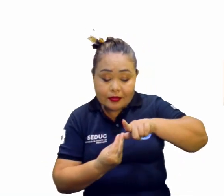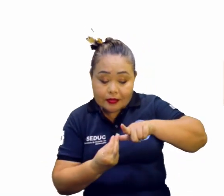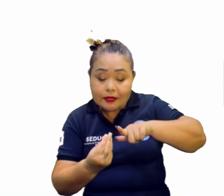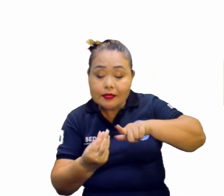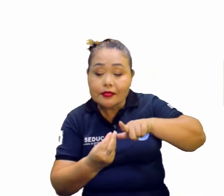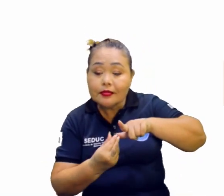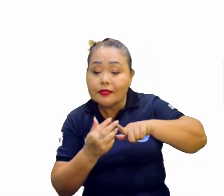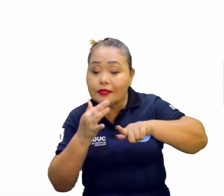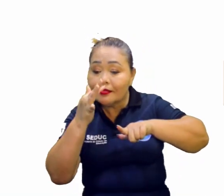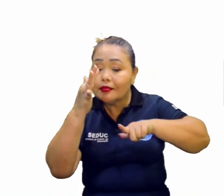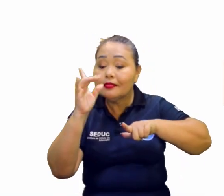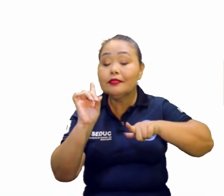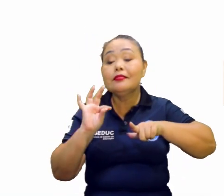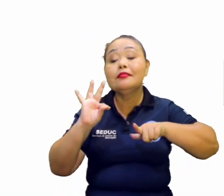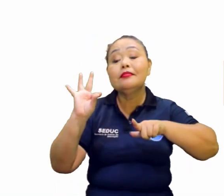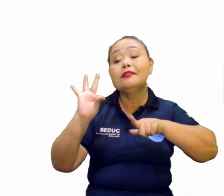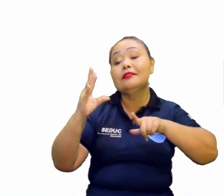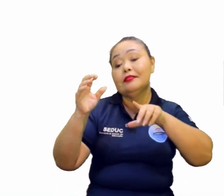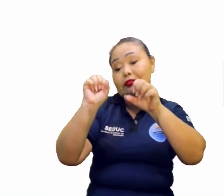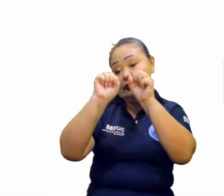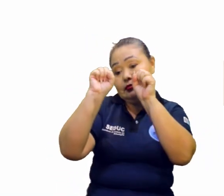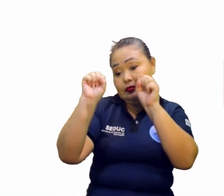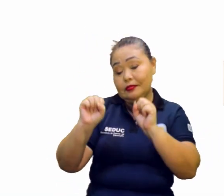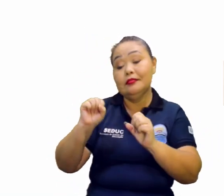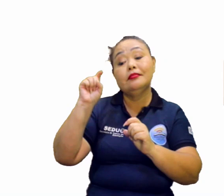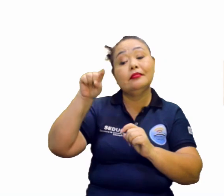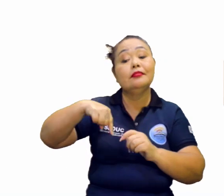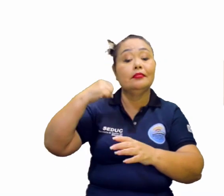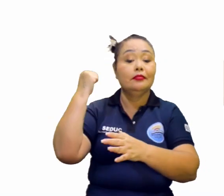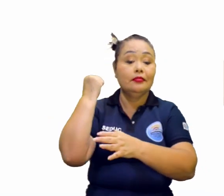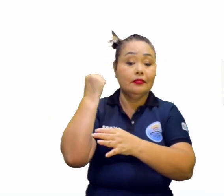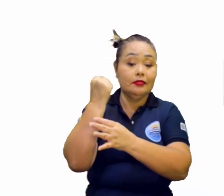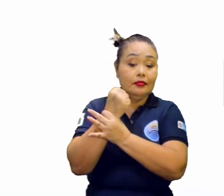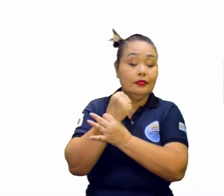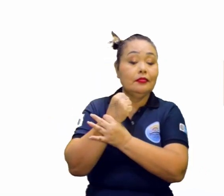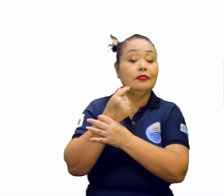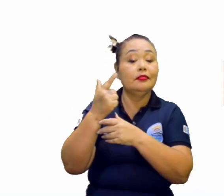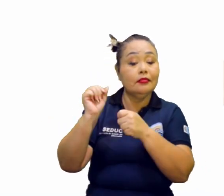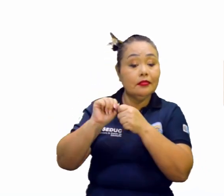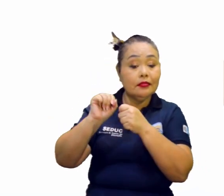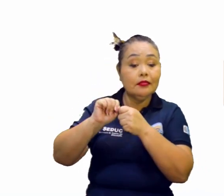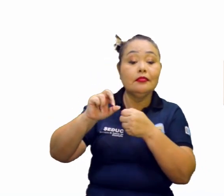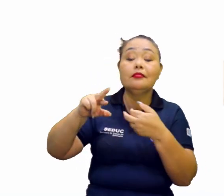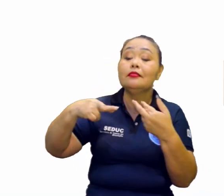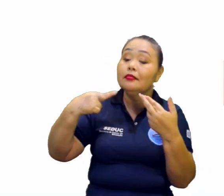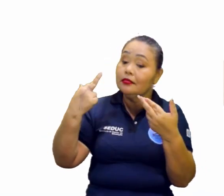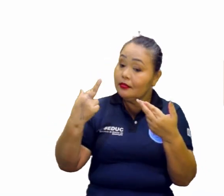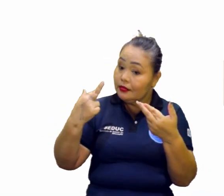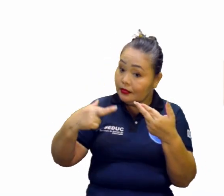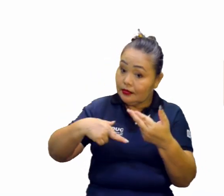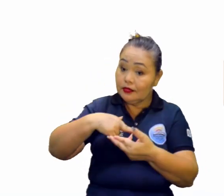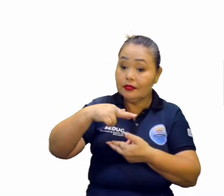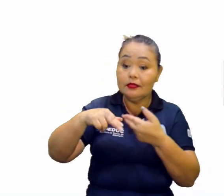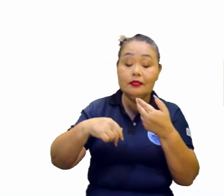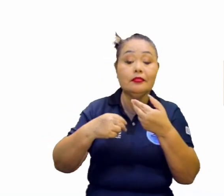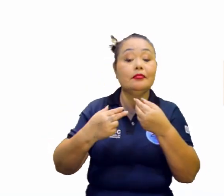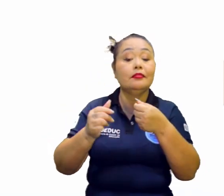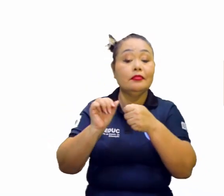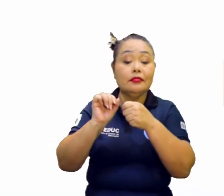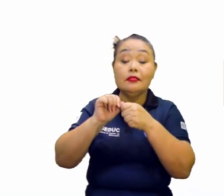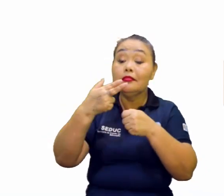do sistema é garantida aí por meio da reciclagem dos nutrientes realizados no solo. Isso quando a gente está falando desses SAFs